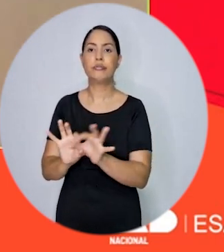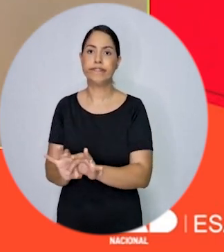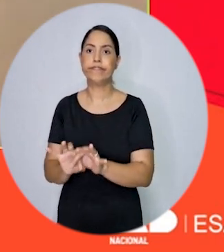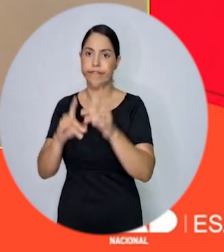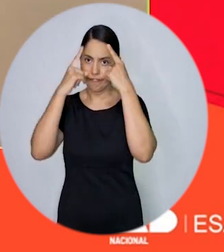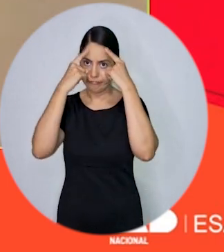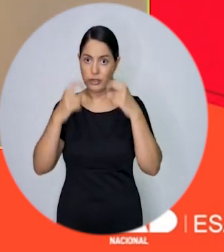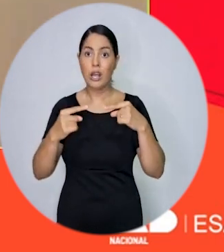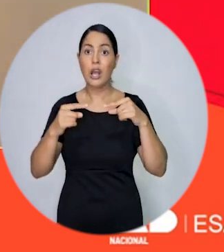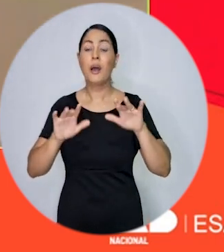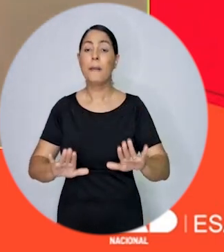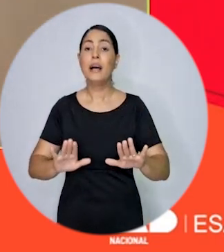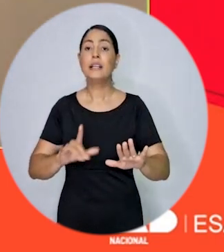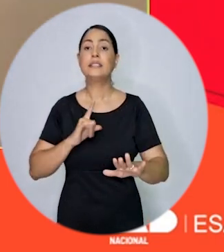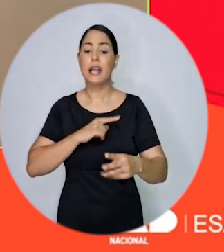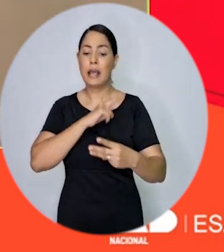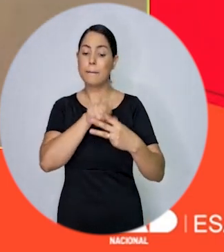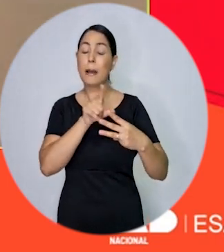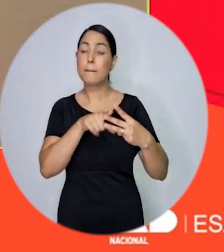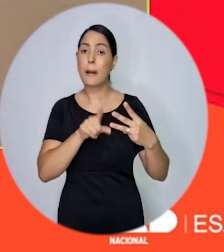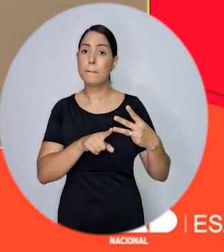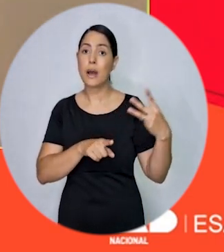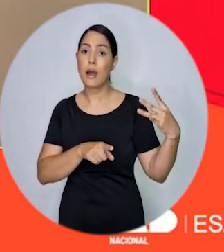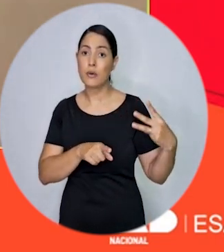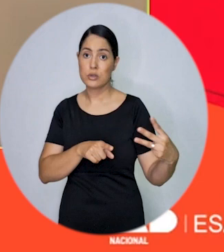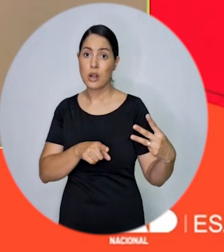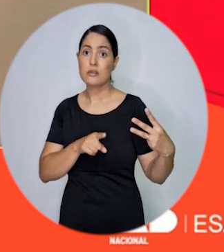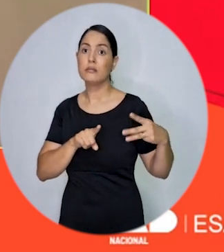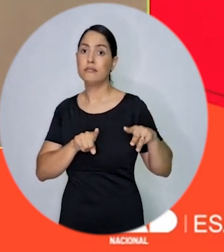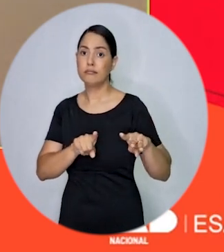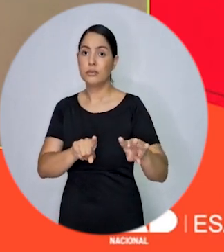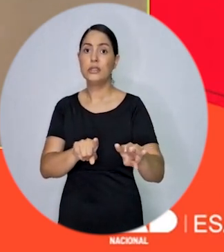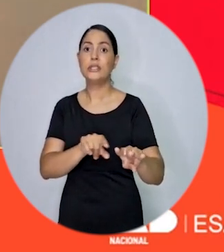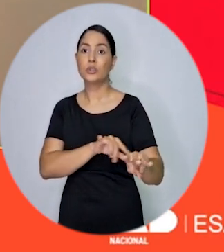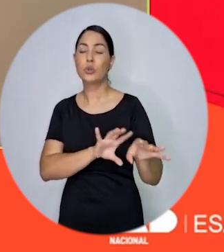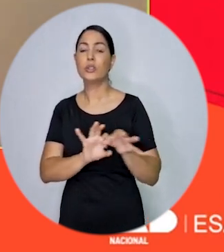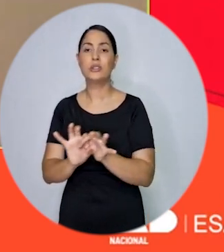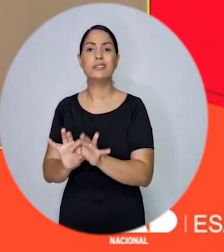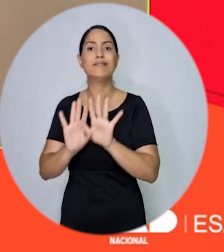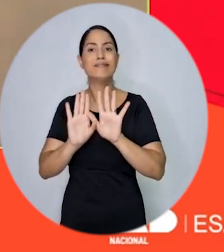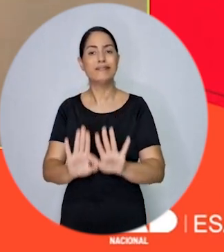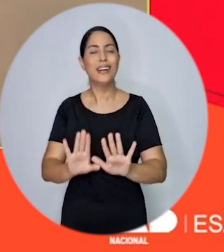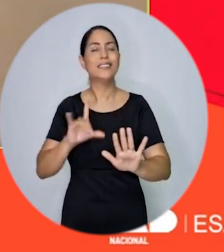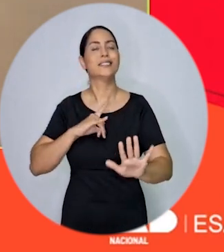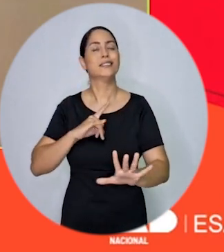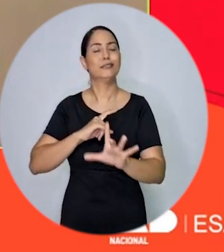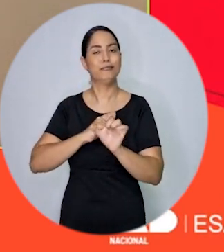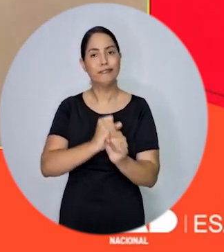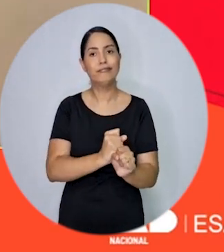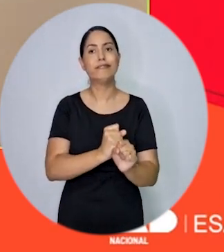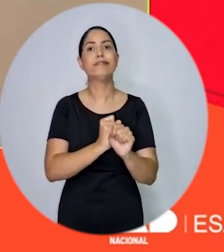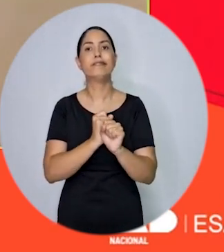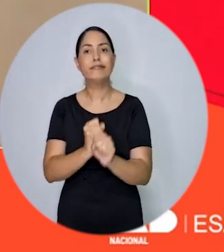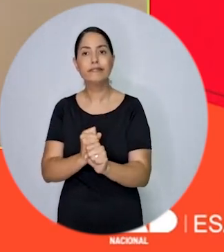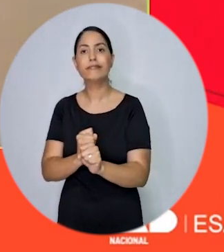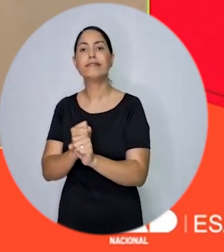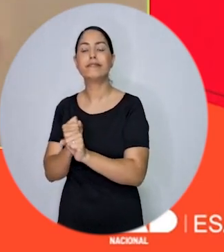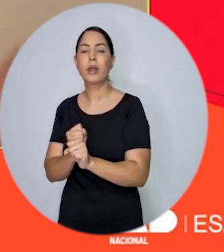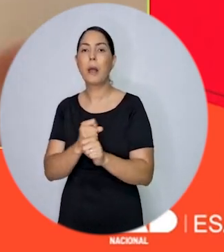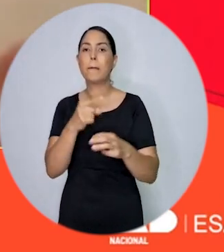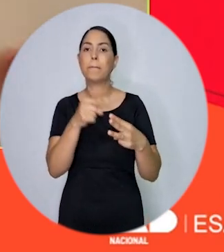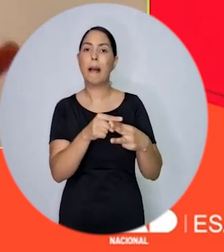Esses 3 eixos, eles sempre caminham concomitantemente, mas em cada ano existe um eixo que tem